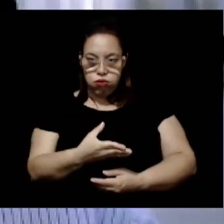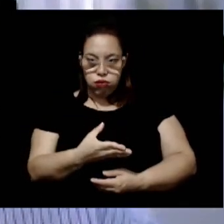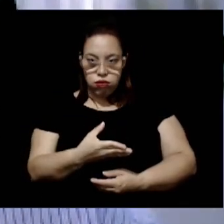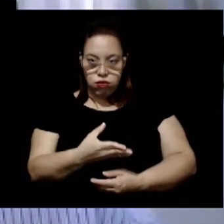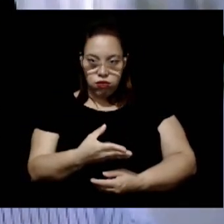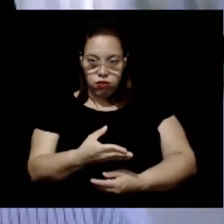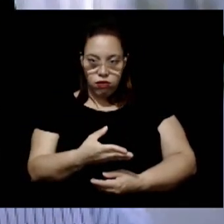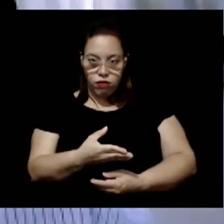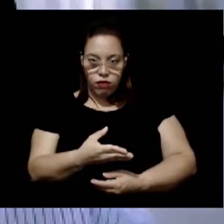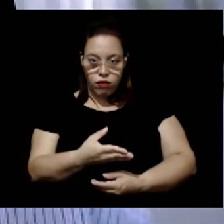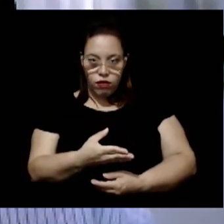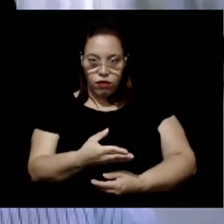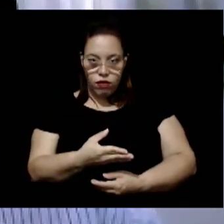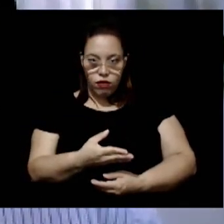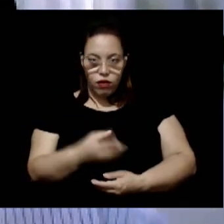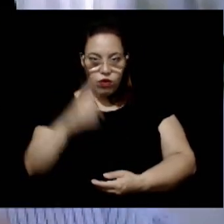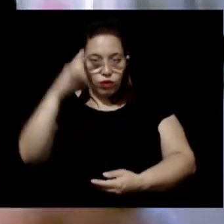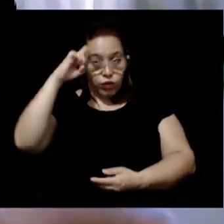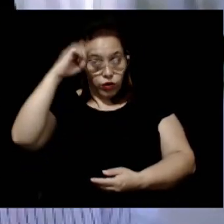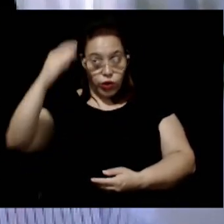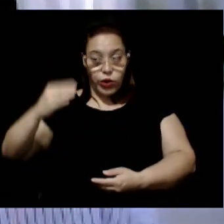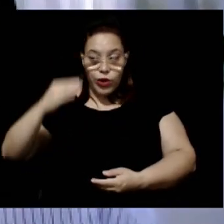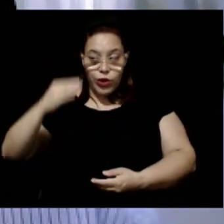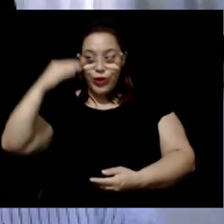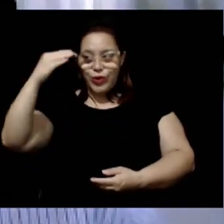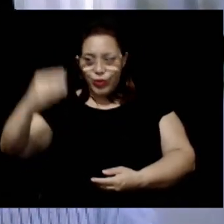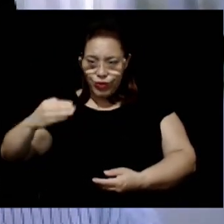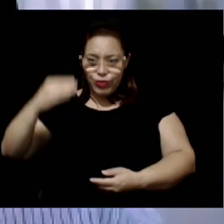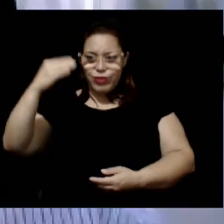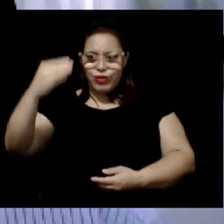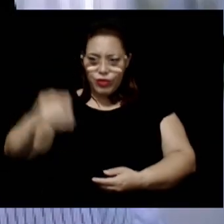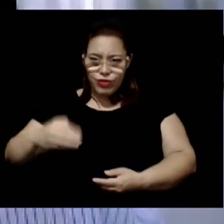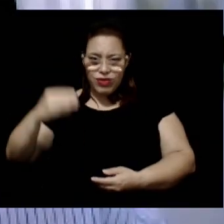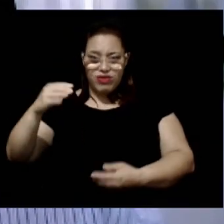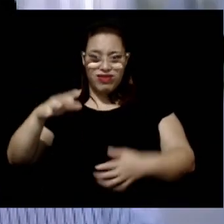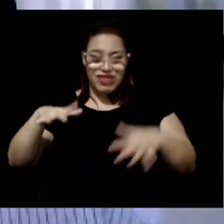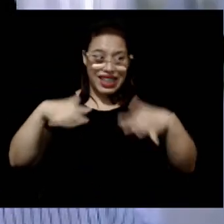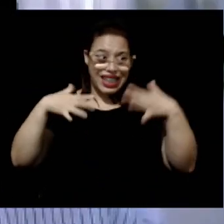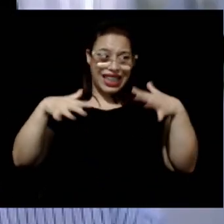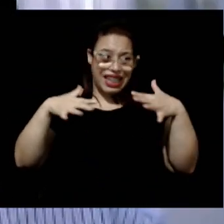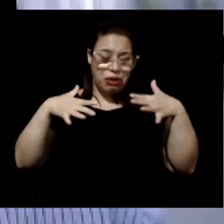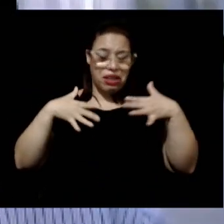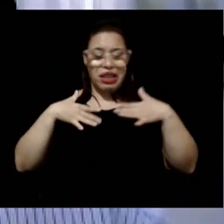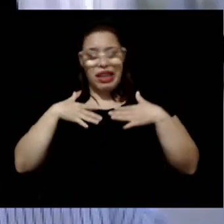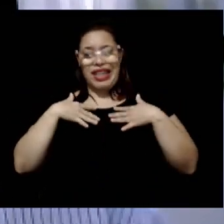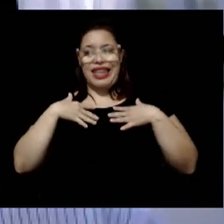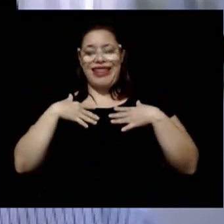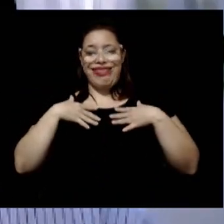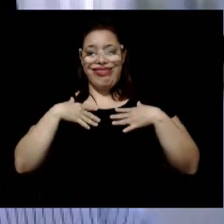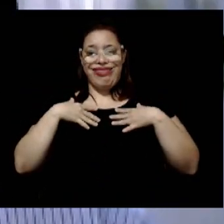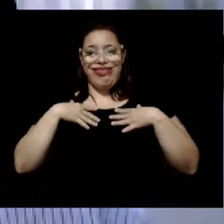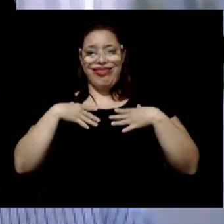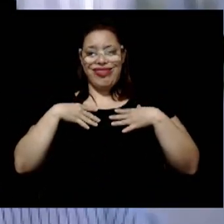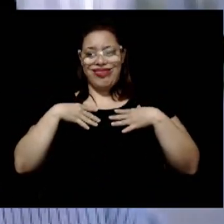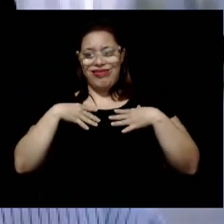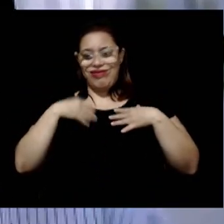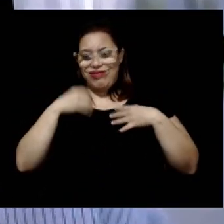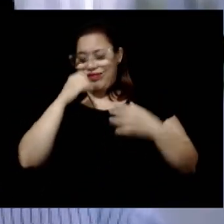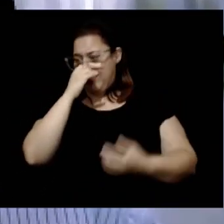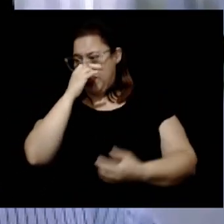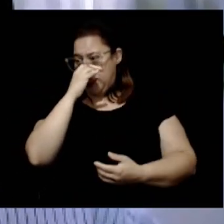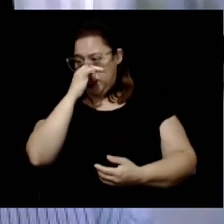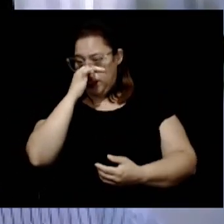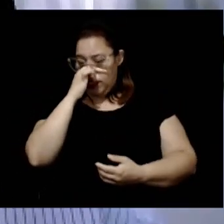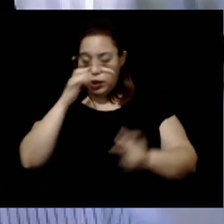O dia todo tem questões que nos assombram, vamos chamar assim, tanto quanto questões emocionais